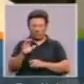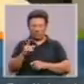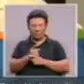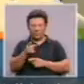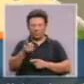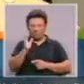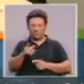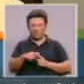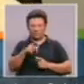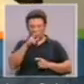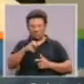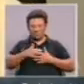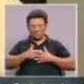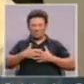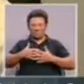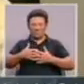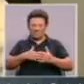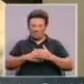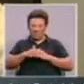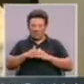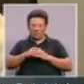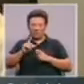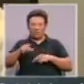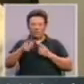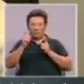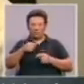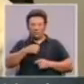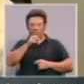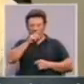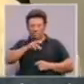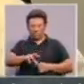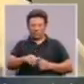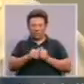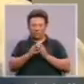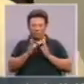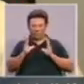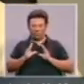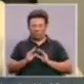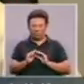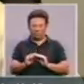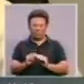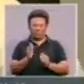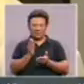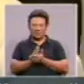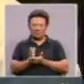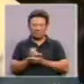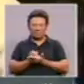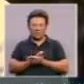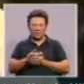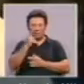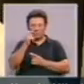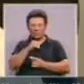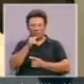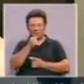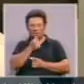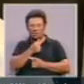porque ele tem de encher o peito de ar ao máximo e depois tem de superar deitar o ar todo cá para fora até não ter mais áreas pessoas costumam